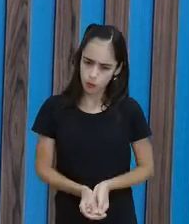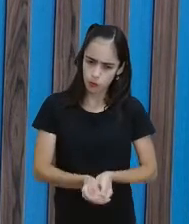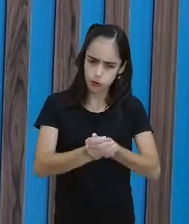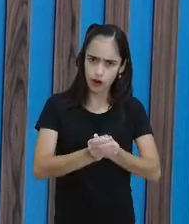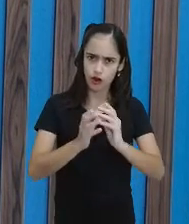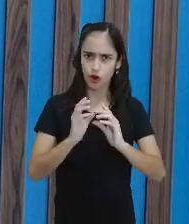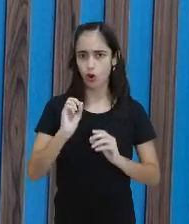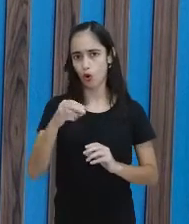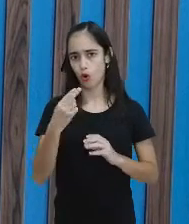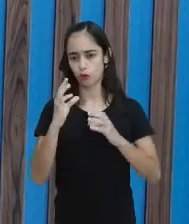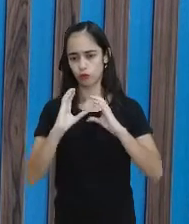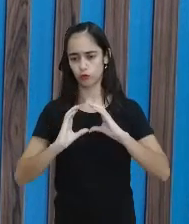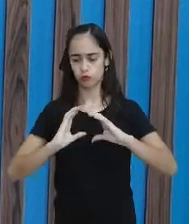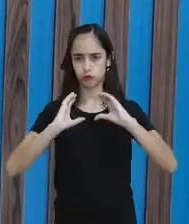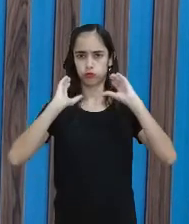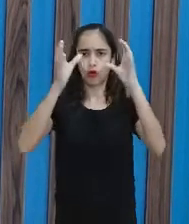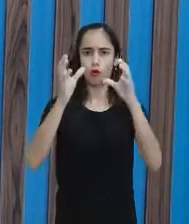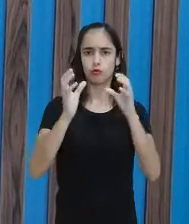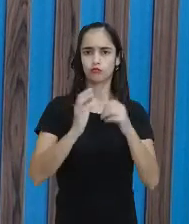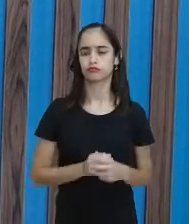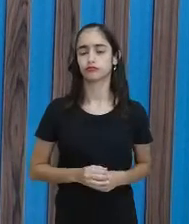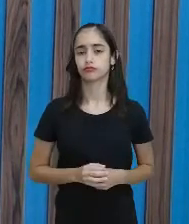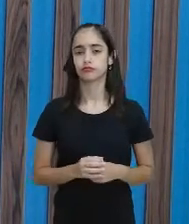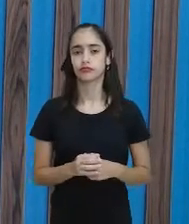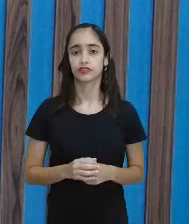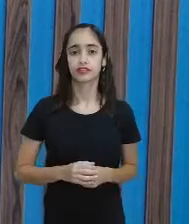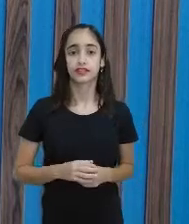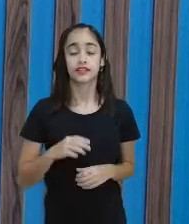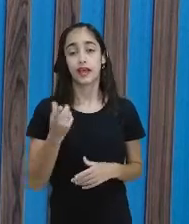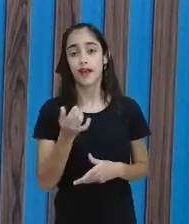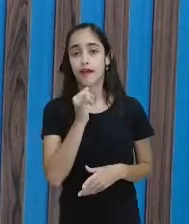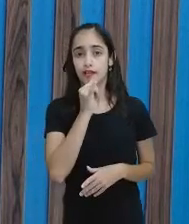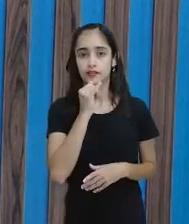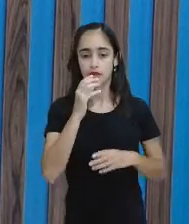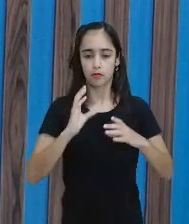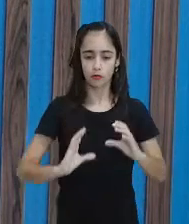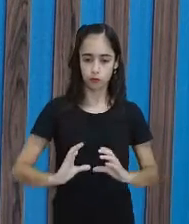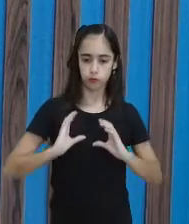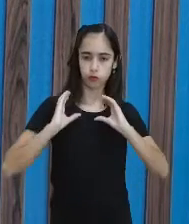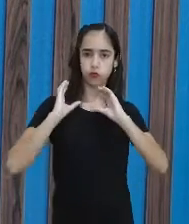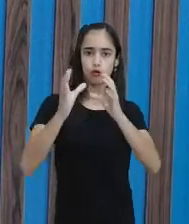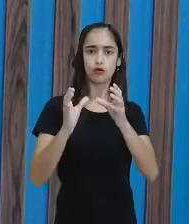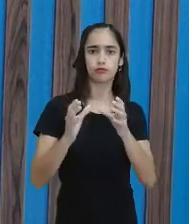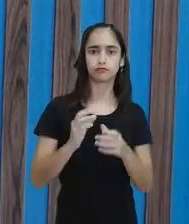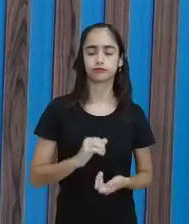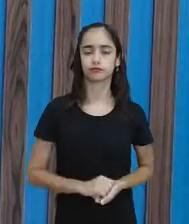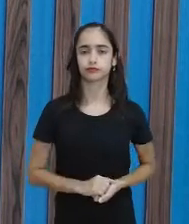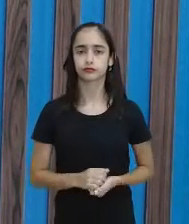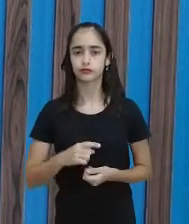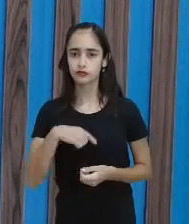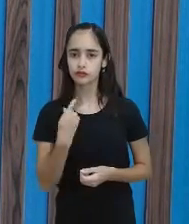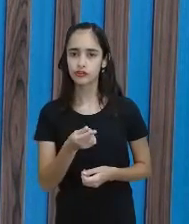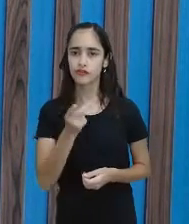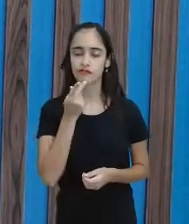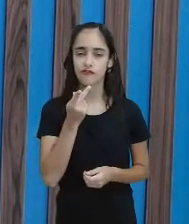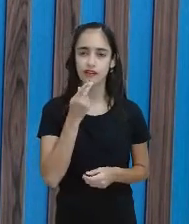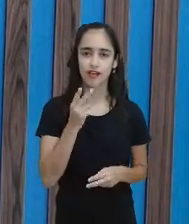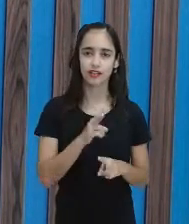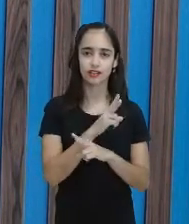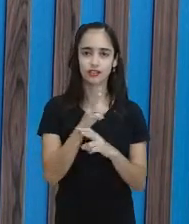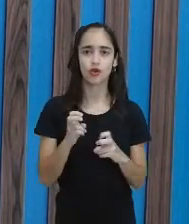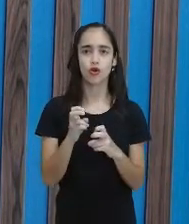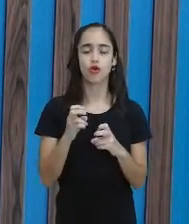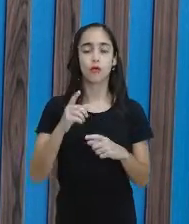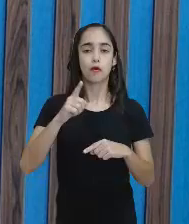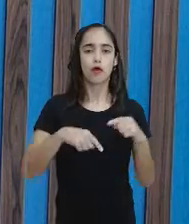para o arremesso a gente fala de objetos mais próximos do nosso corpo e para lançamentos, objetos um pouco